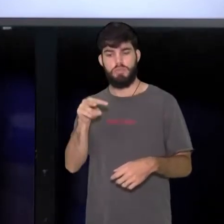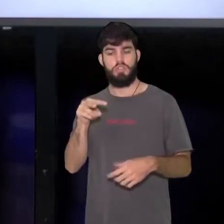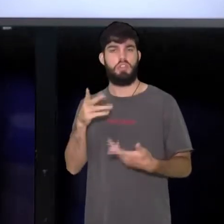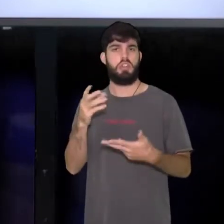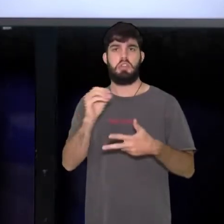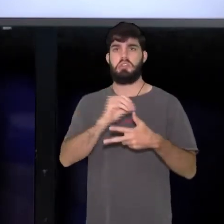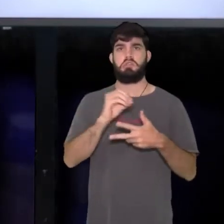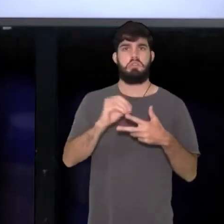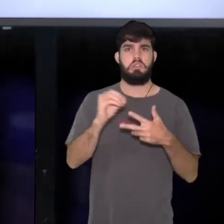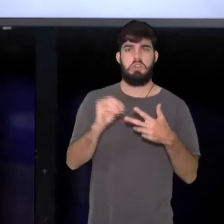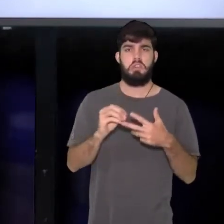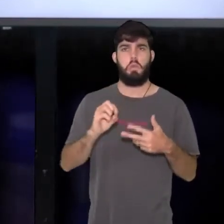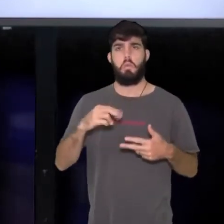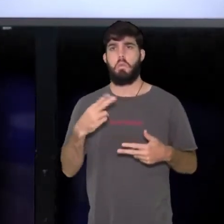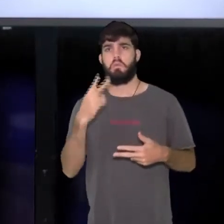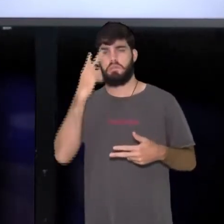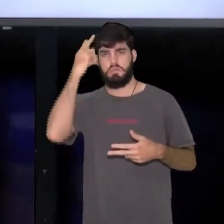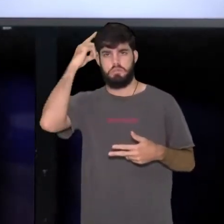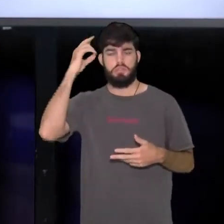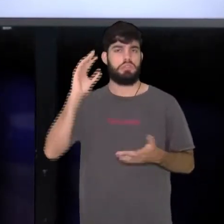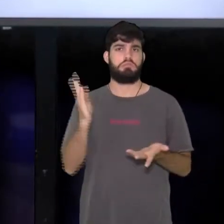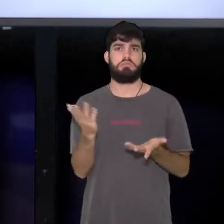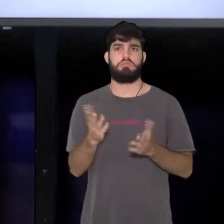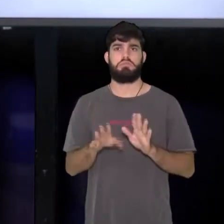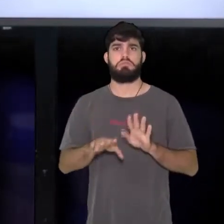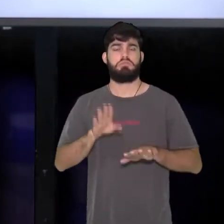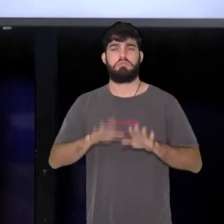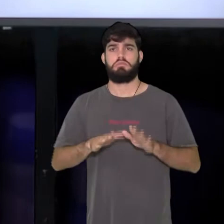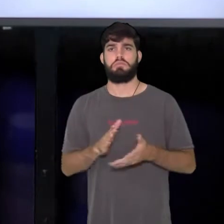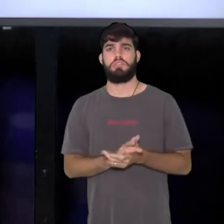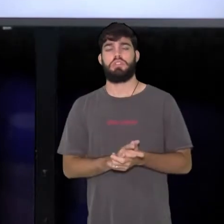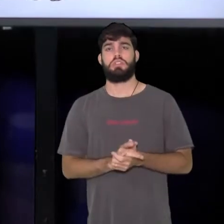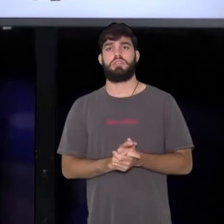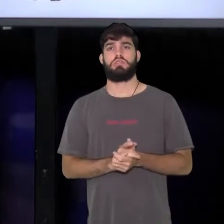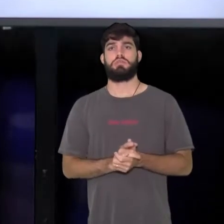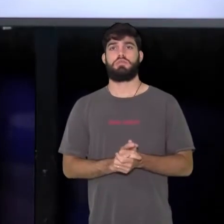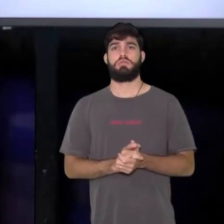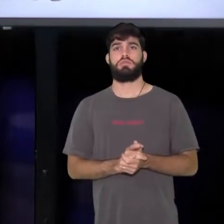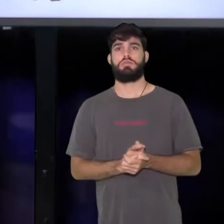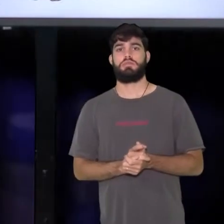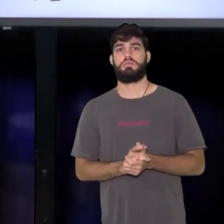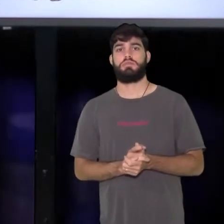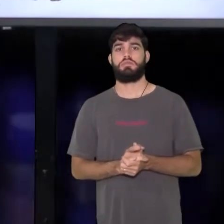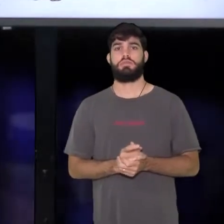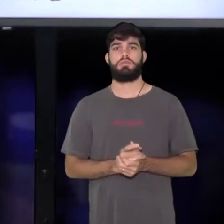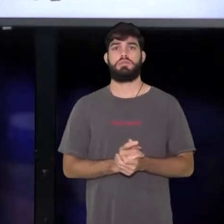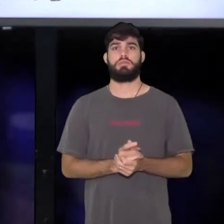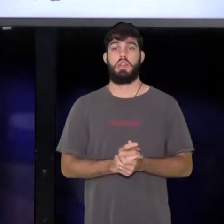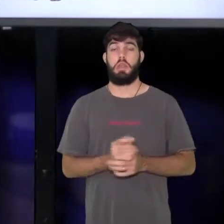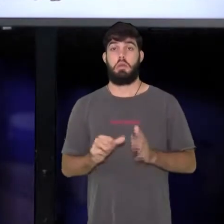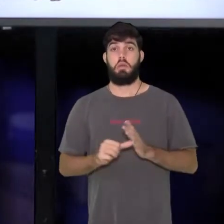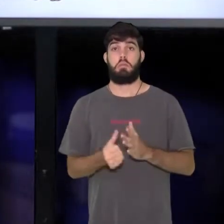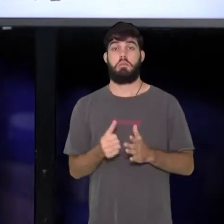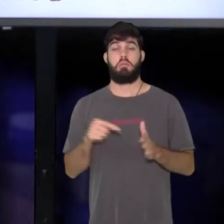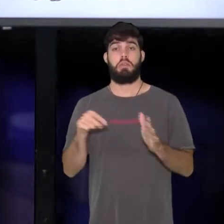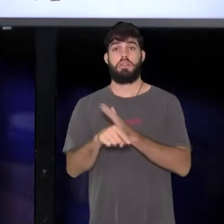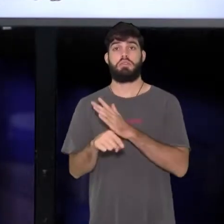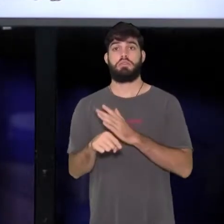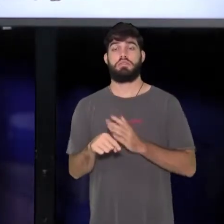Enem, seja no vestibular, que traga elementos não verbais. Primeira questão que eu trago para